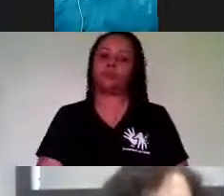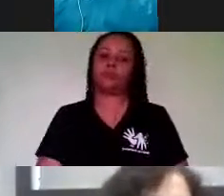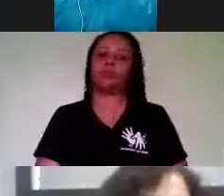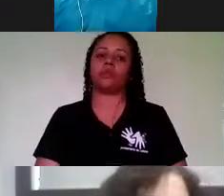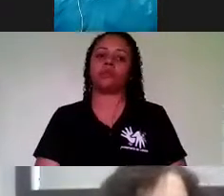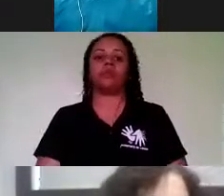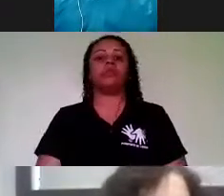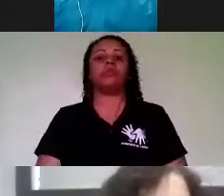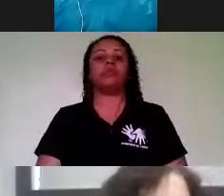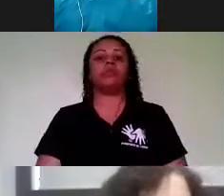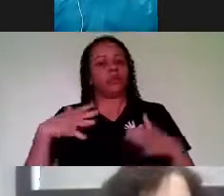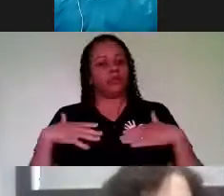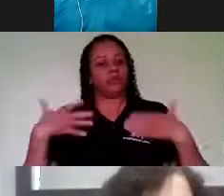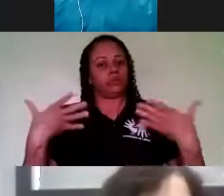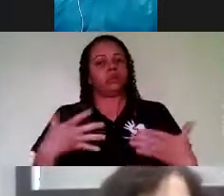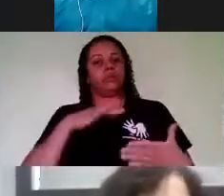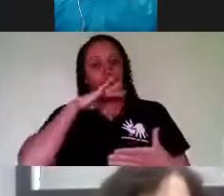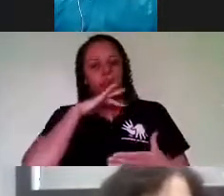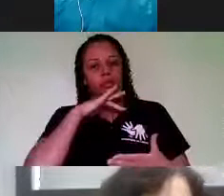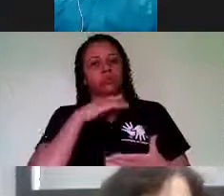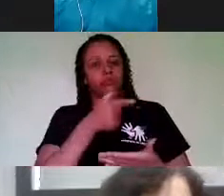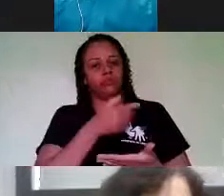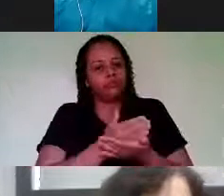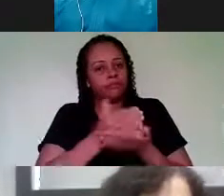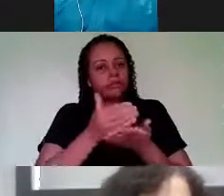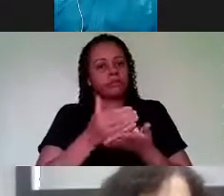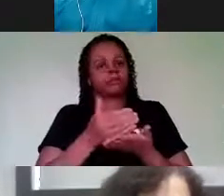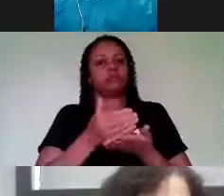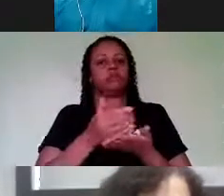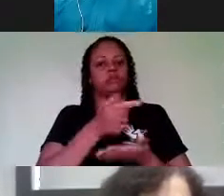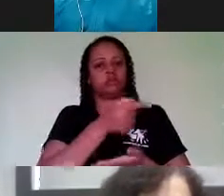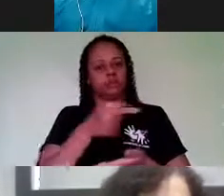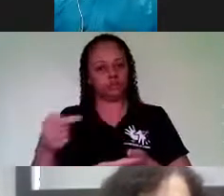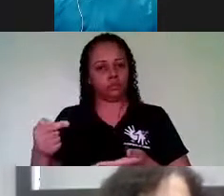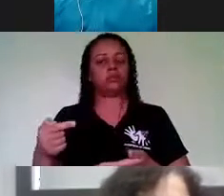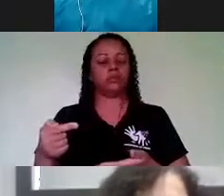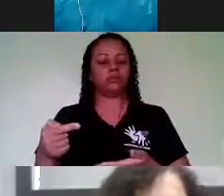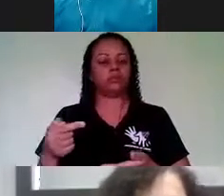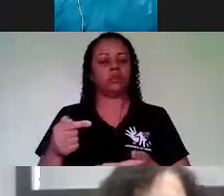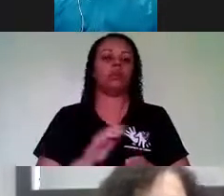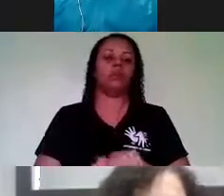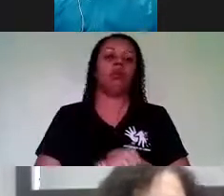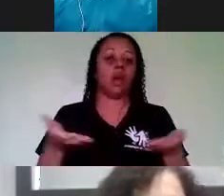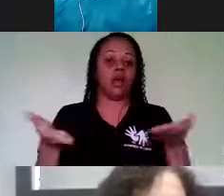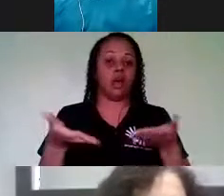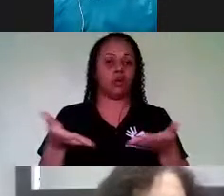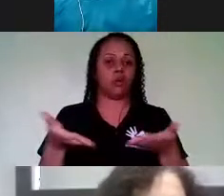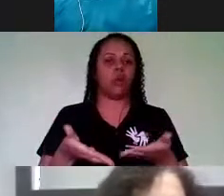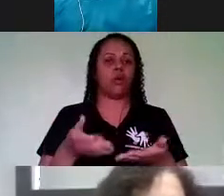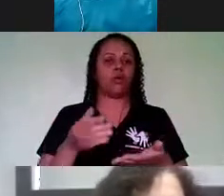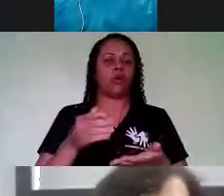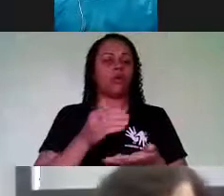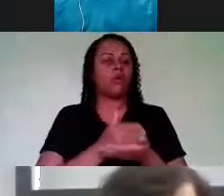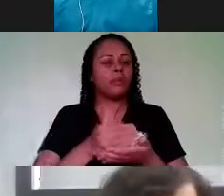surpresa ruim no início dessa semana. A gente, então, agora entra, de fato, na pauta inicial que deu origem a essa